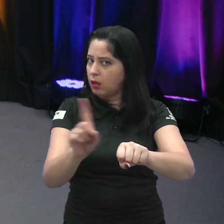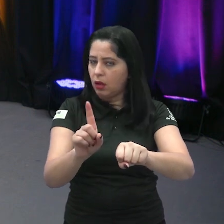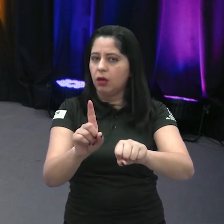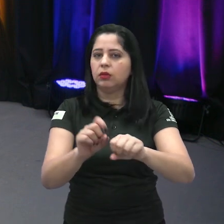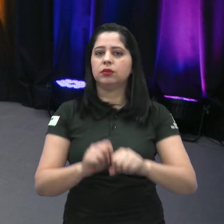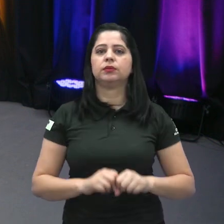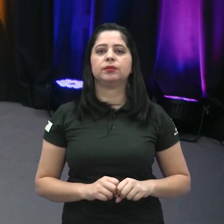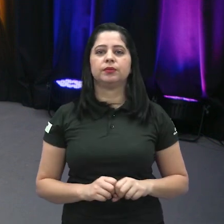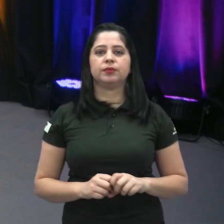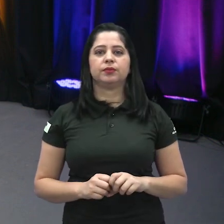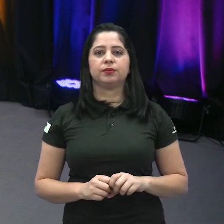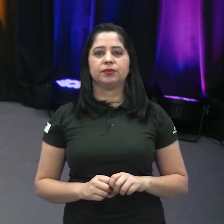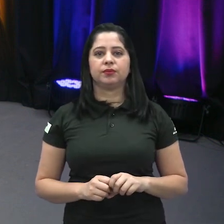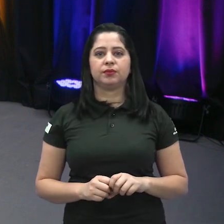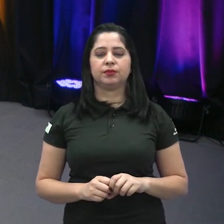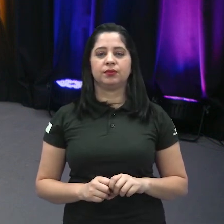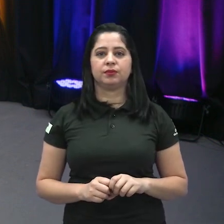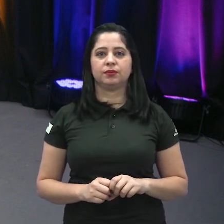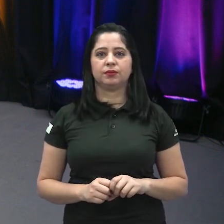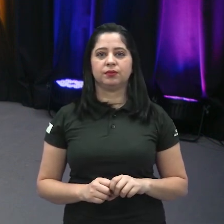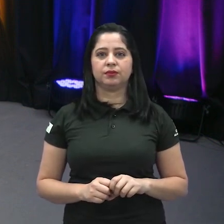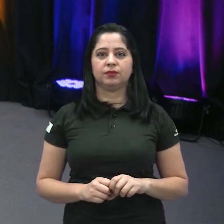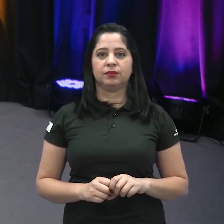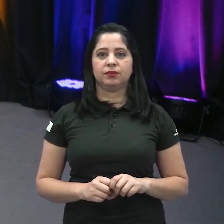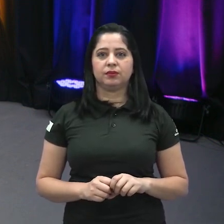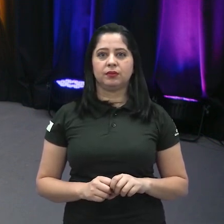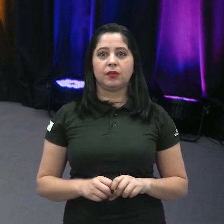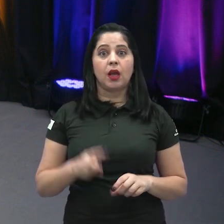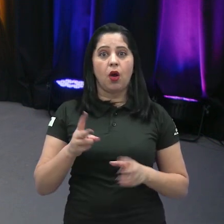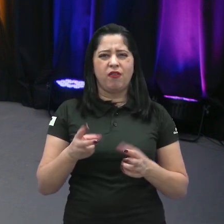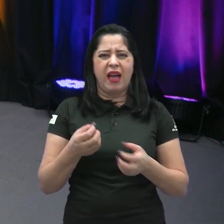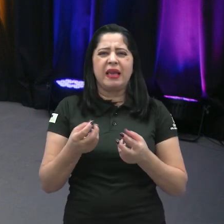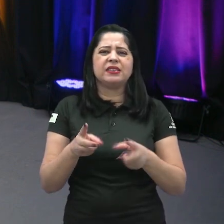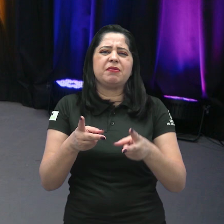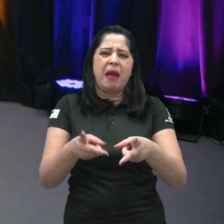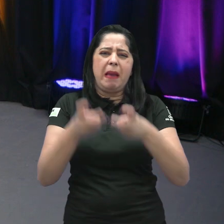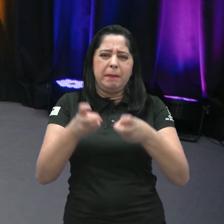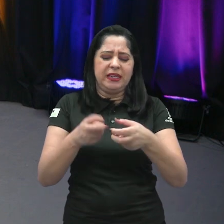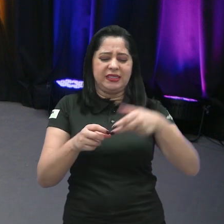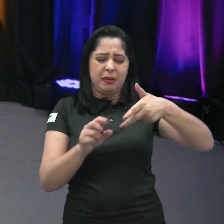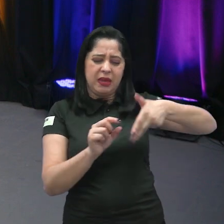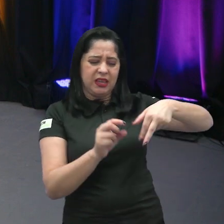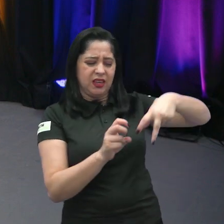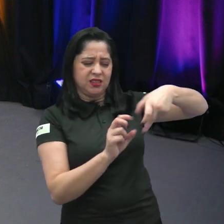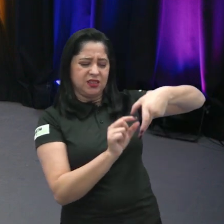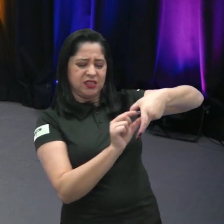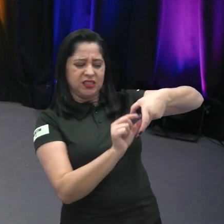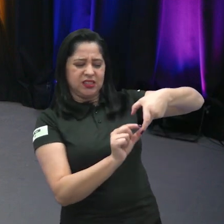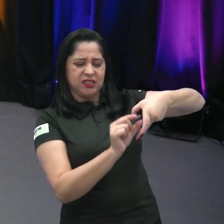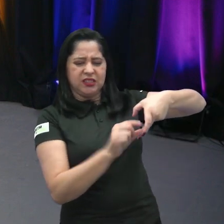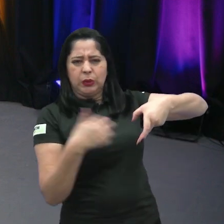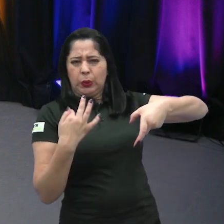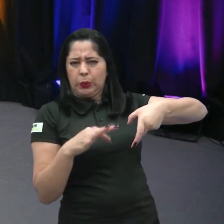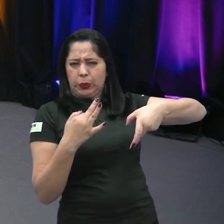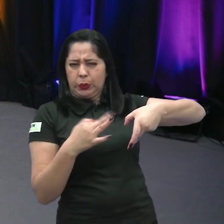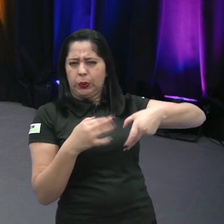e sim o quadril, tá? Trouxe o quadril, você vai ver que vai queimar a parte posterior da tua perna.